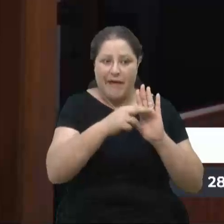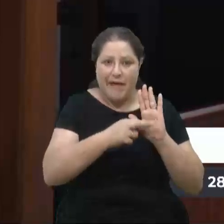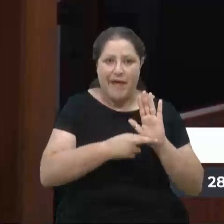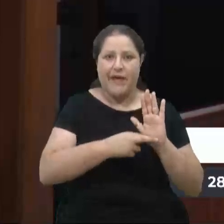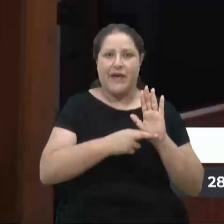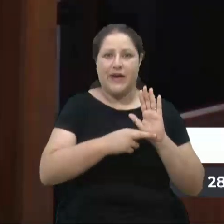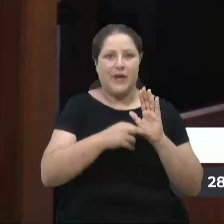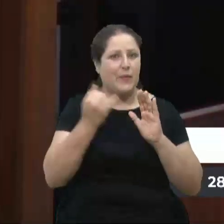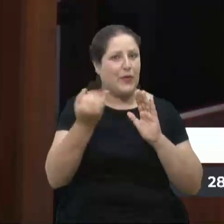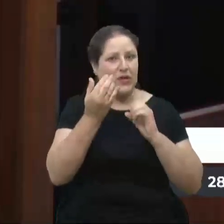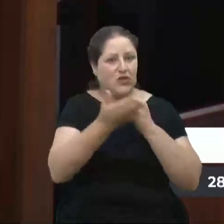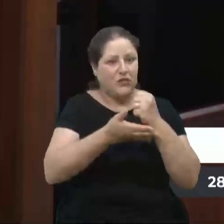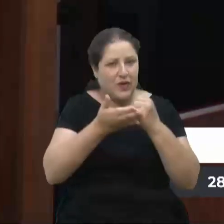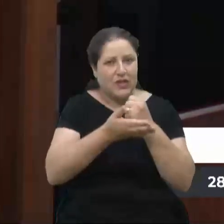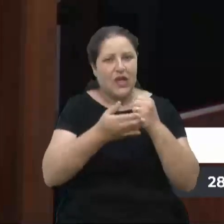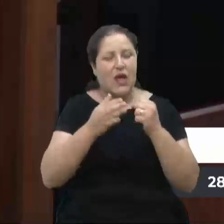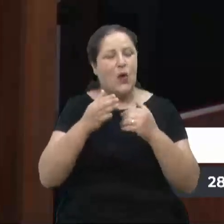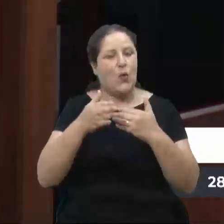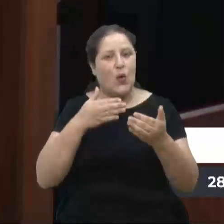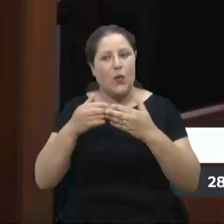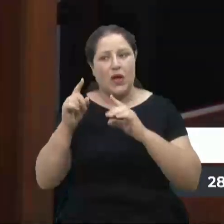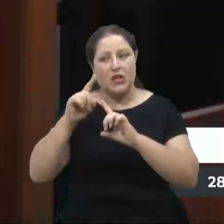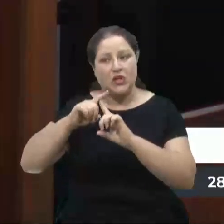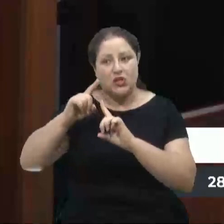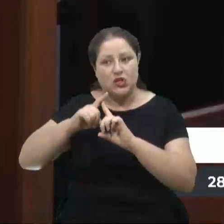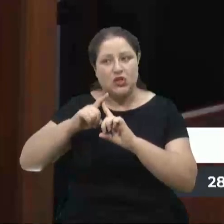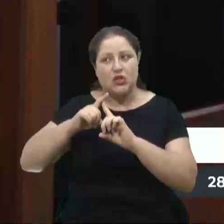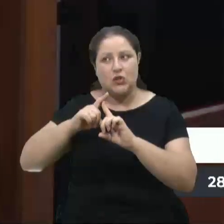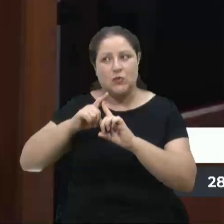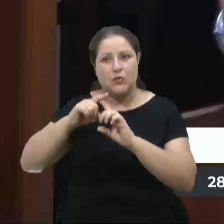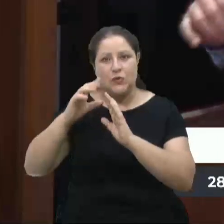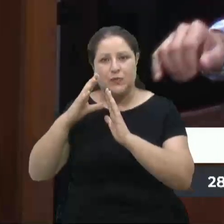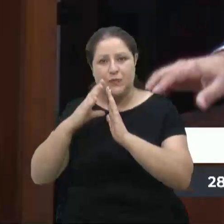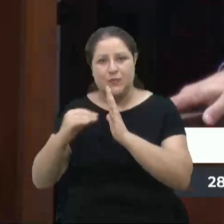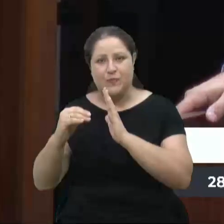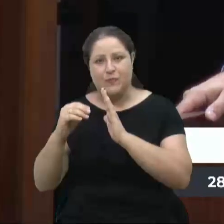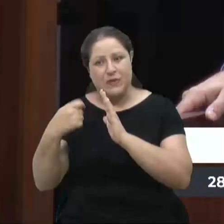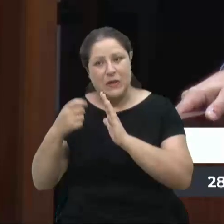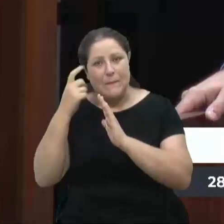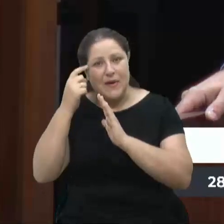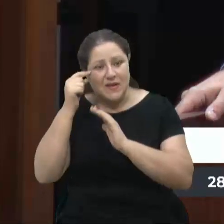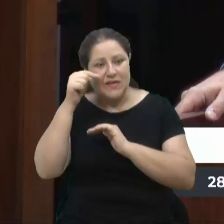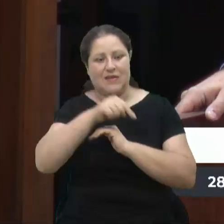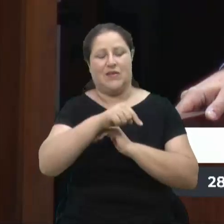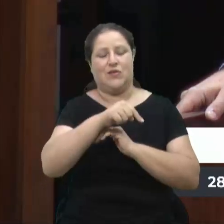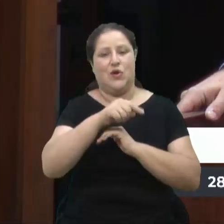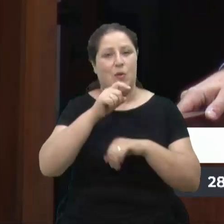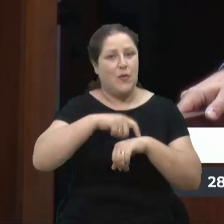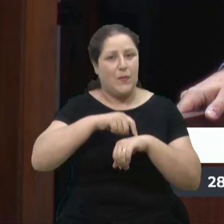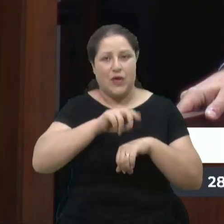precisa considerar para que essa ocupação seja realizada.